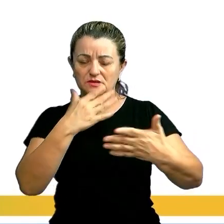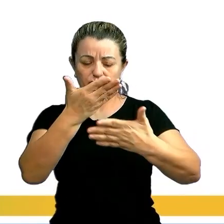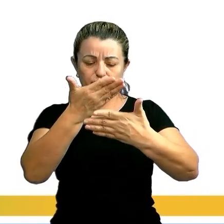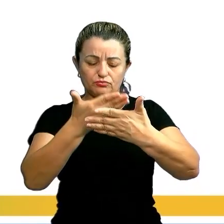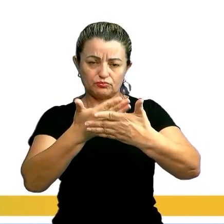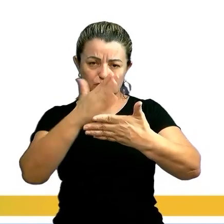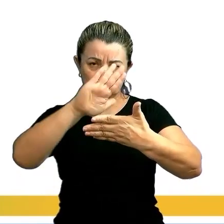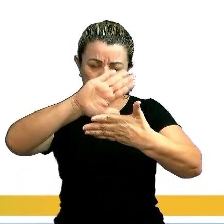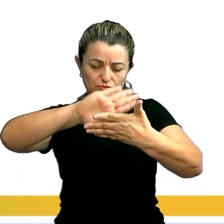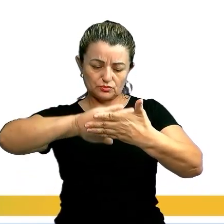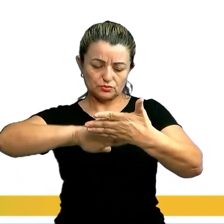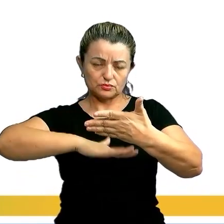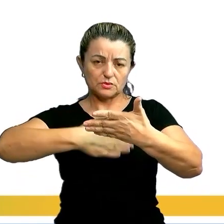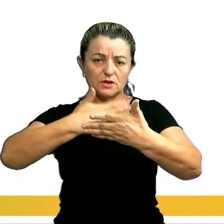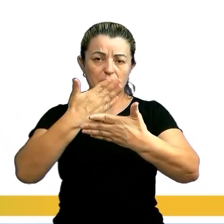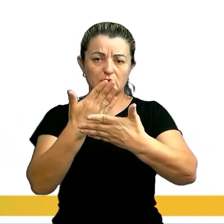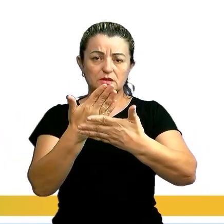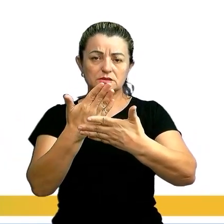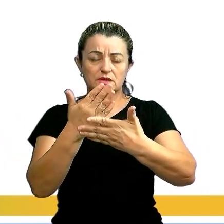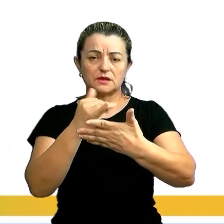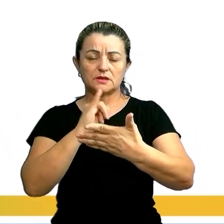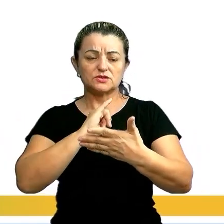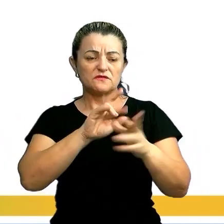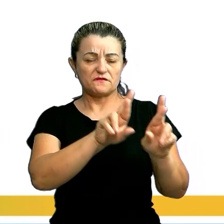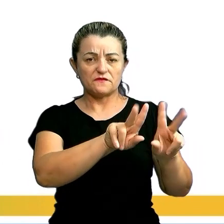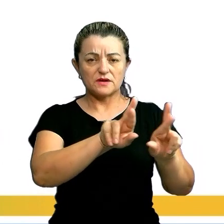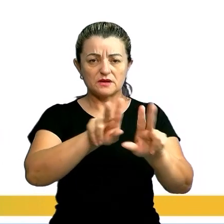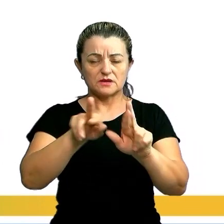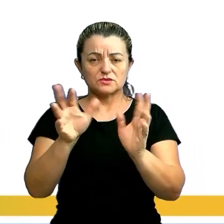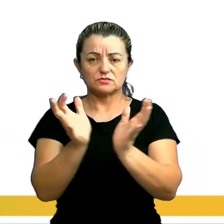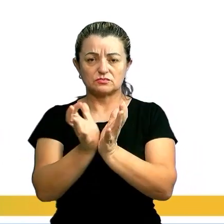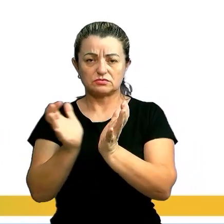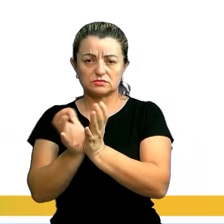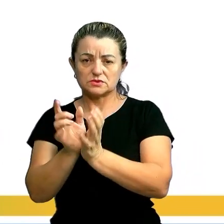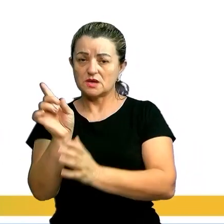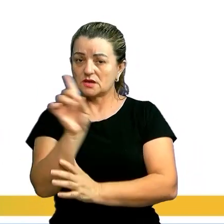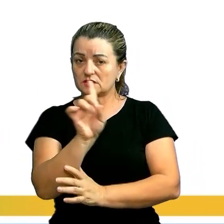exemplo, os cefalocordados, os urocordados, e que não são